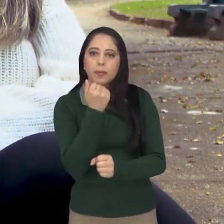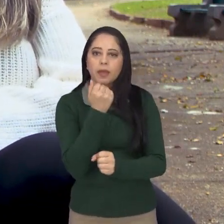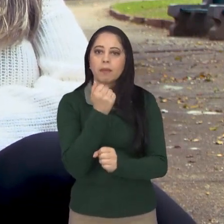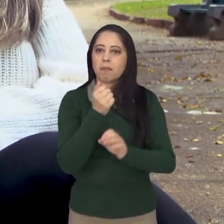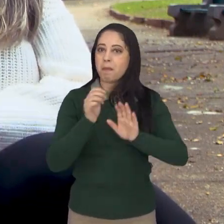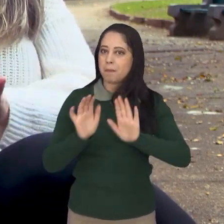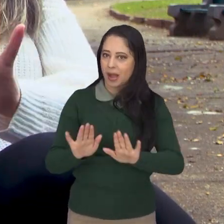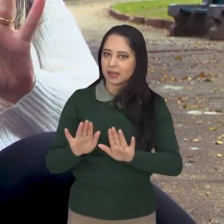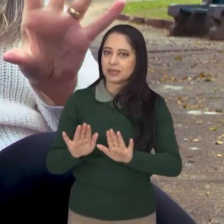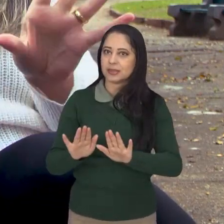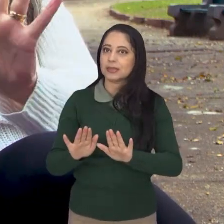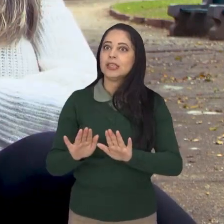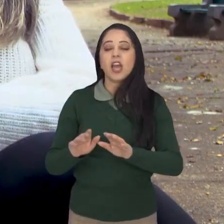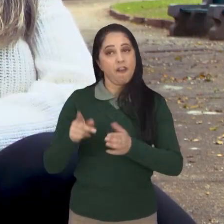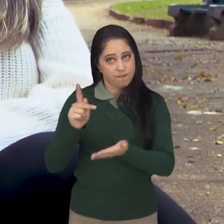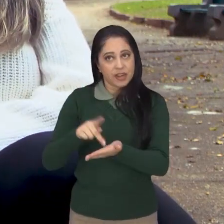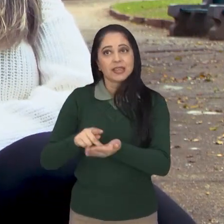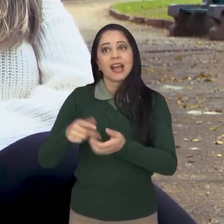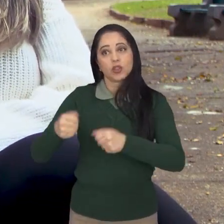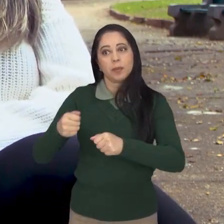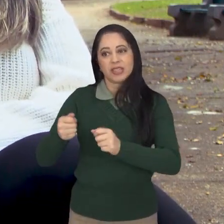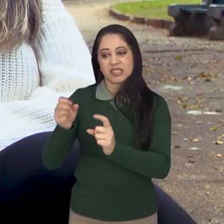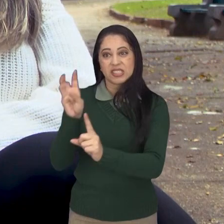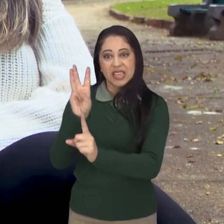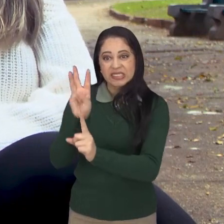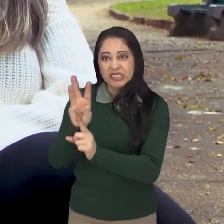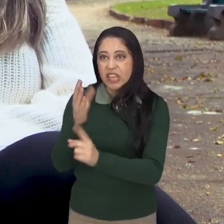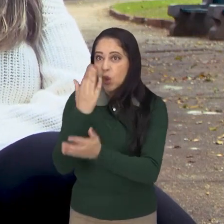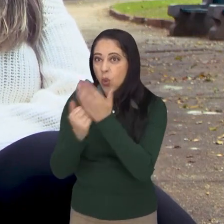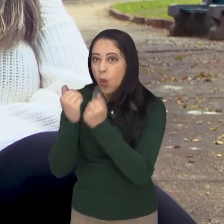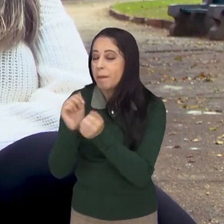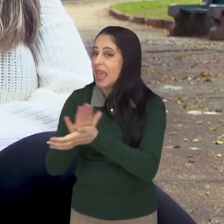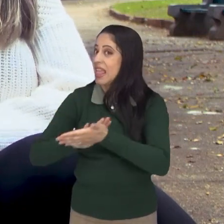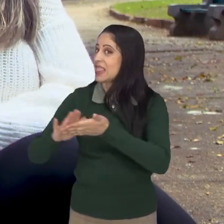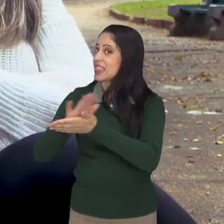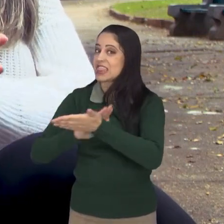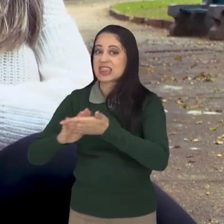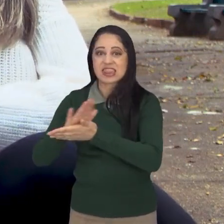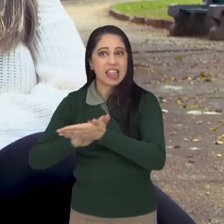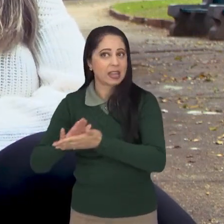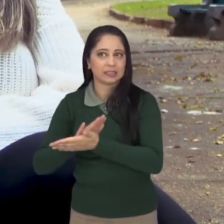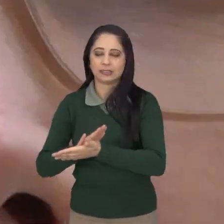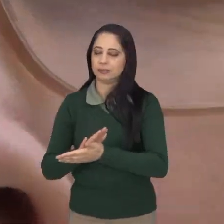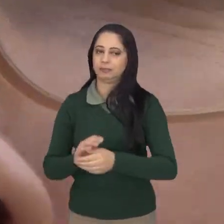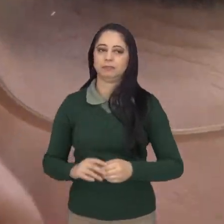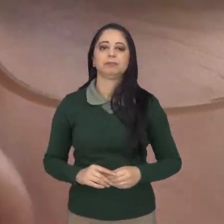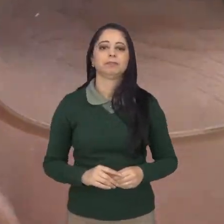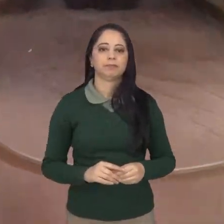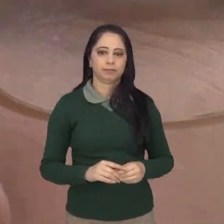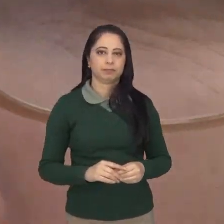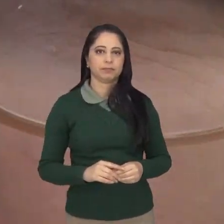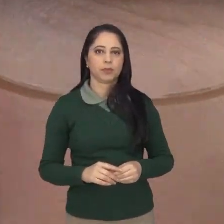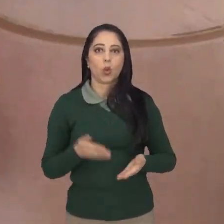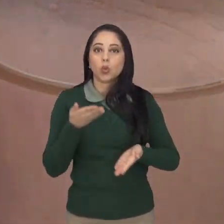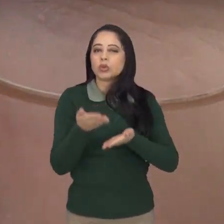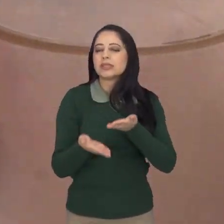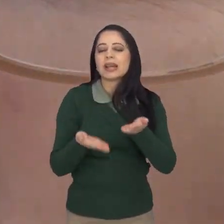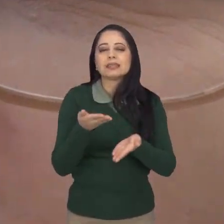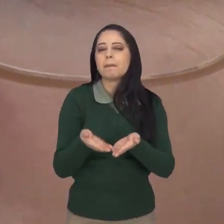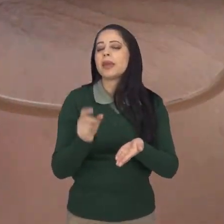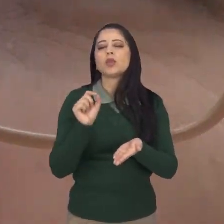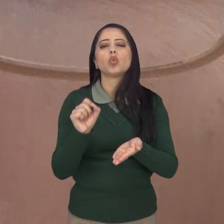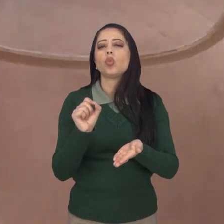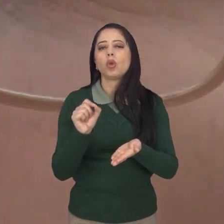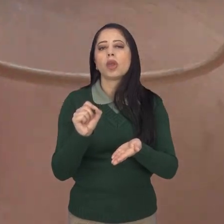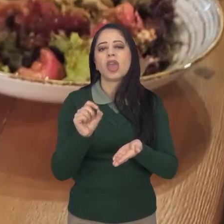opções, mas precisa extinguir mesmo essa questão do trigo, né? Centeio, aveia e cevada. O tratamento da Luana é a base